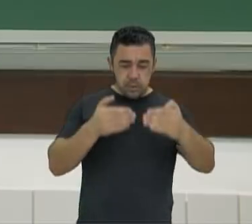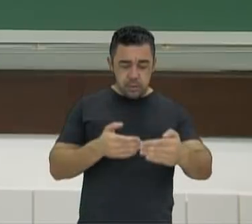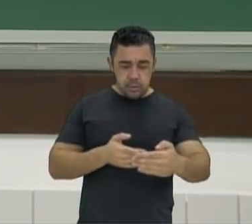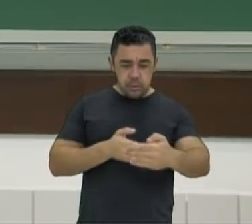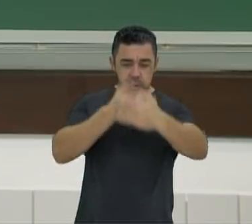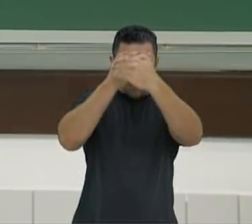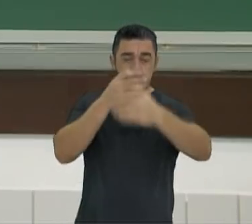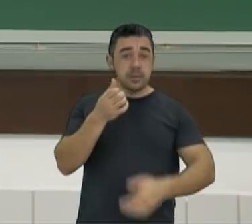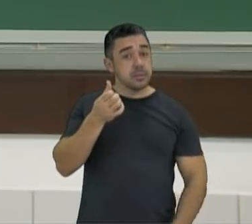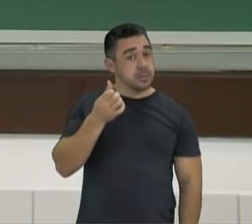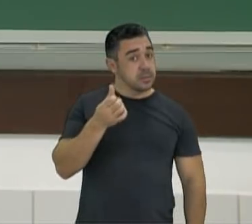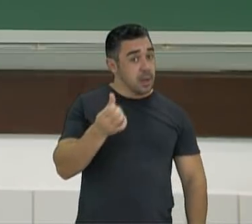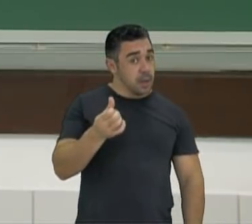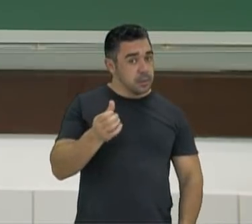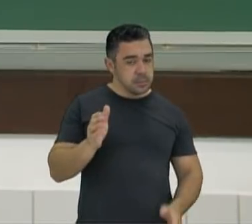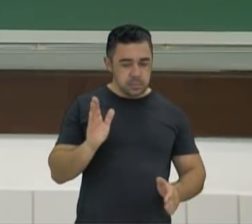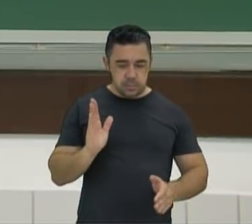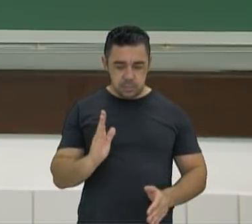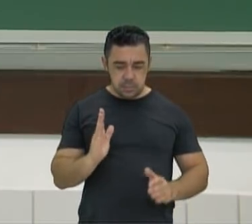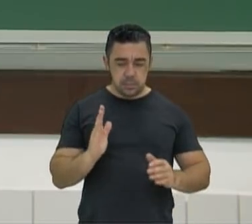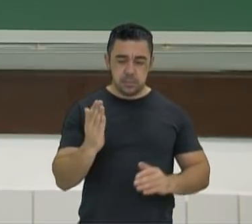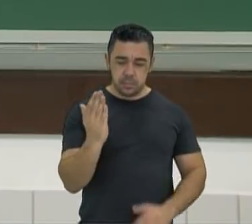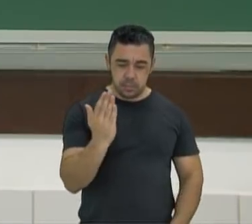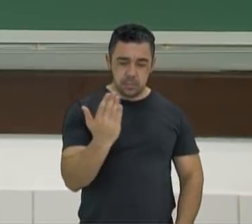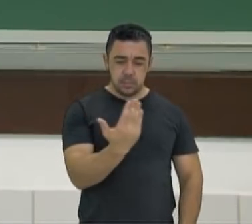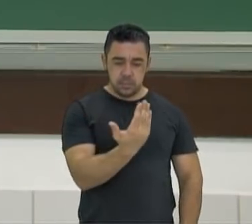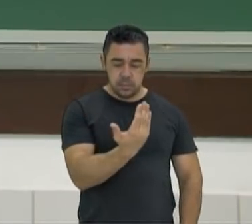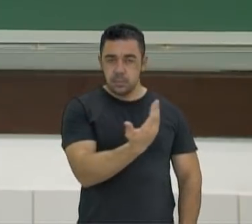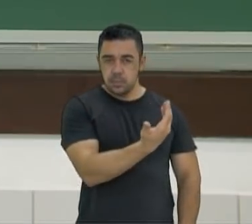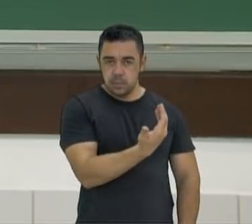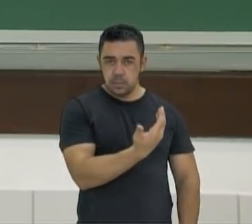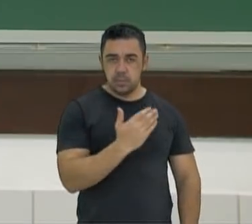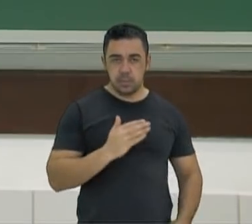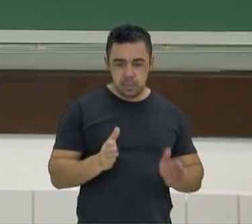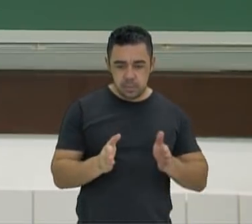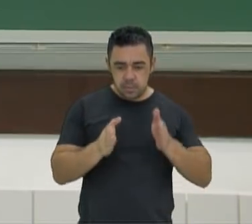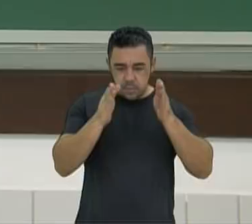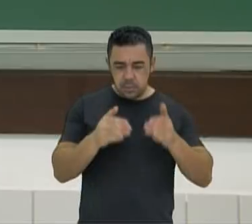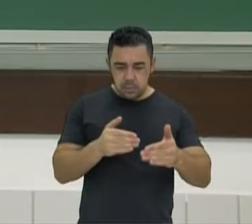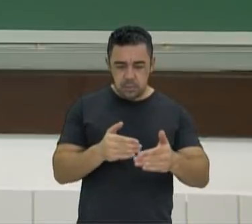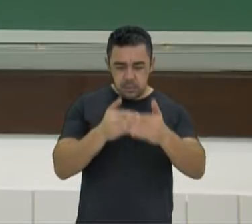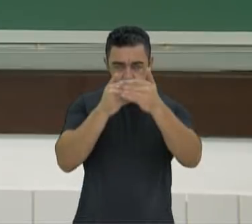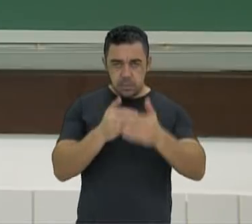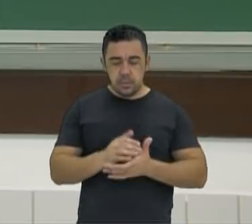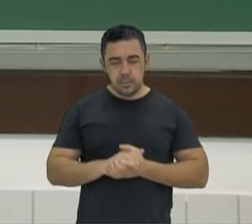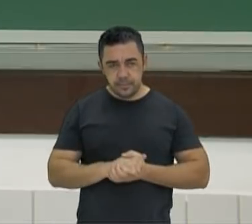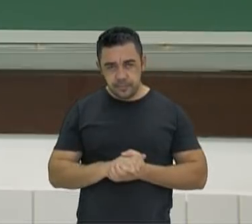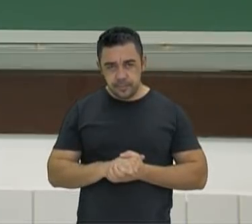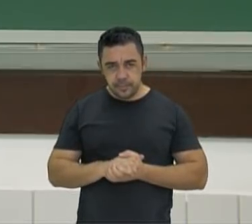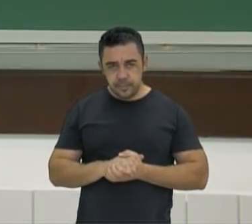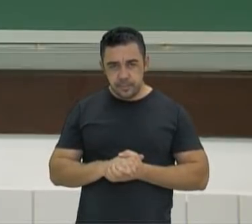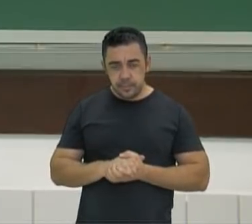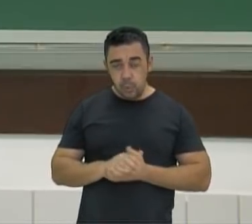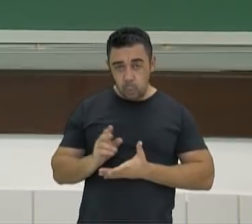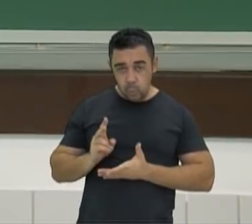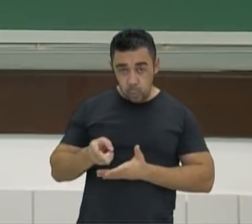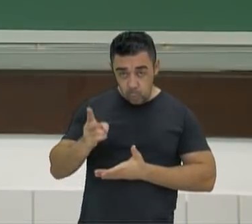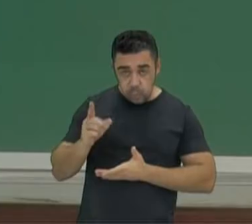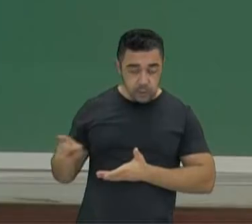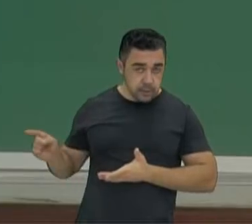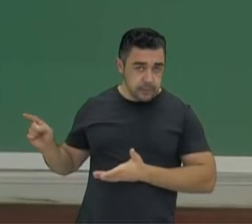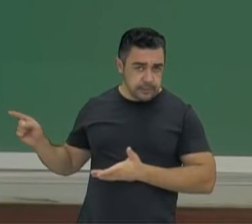4, 5, 6 faces laterais, certo? É o que essa observação está me dizendo. Muito bem, continuando,